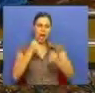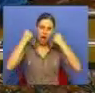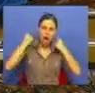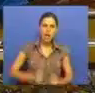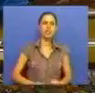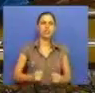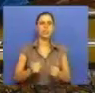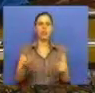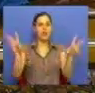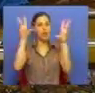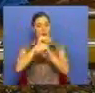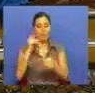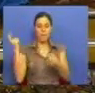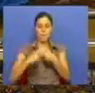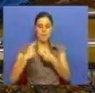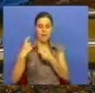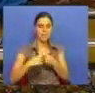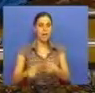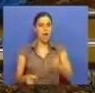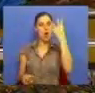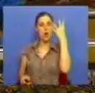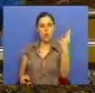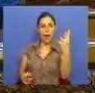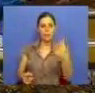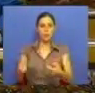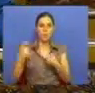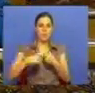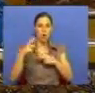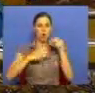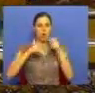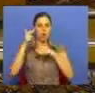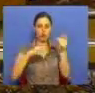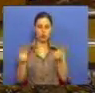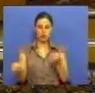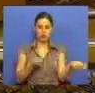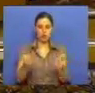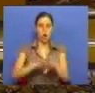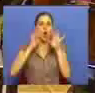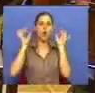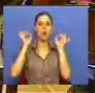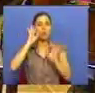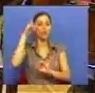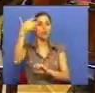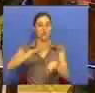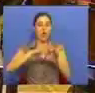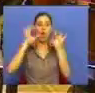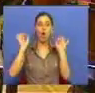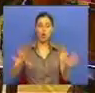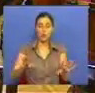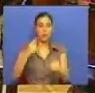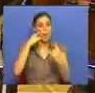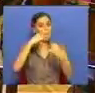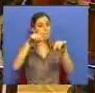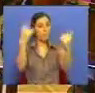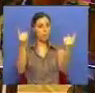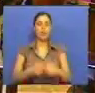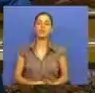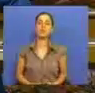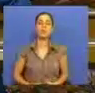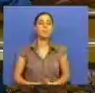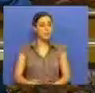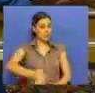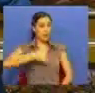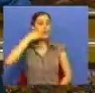insistir em novas parcerias, mais 4 parcerias para a construção e gestão dos futuros hospitais públicos.